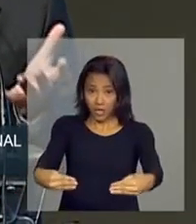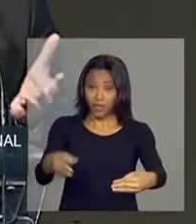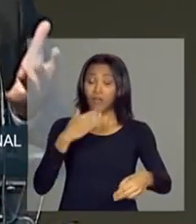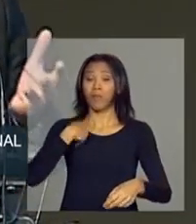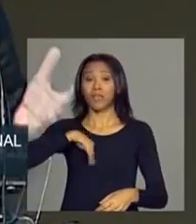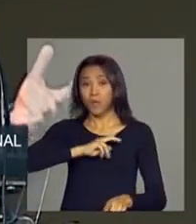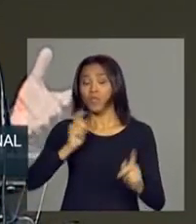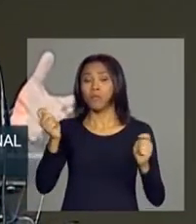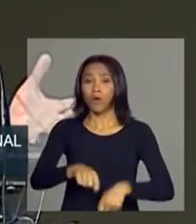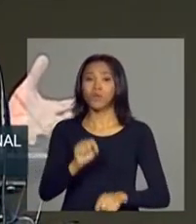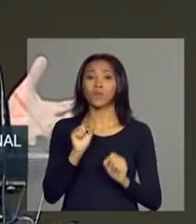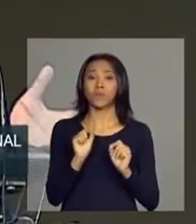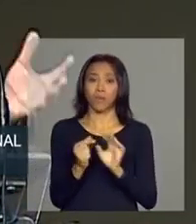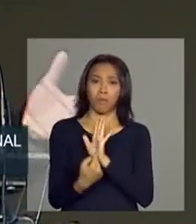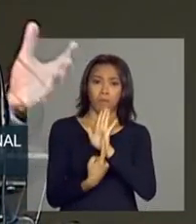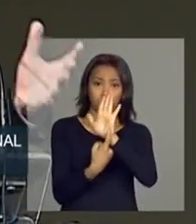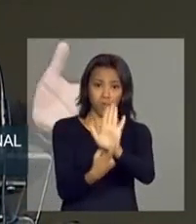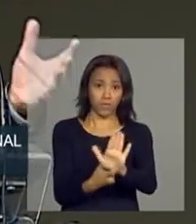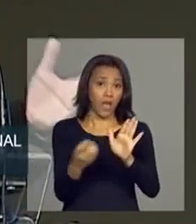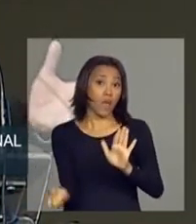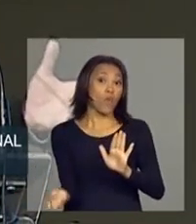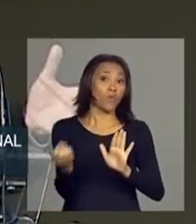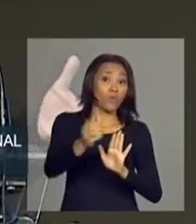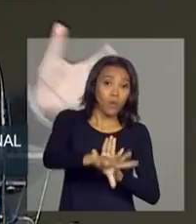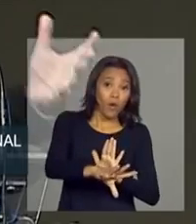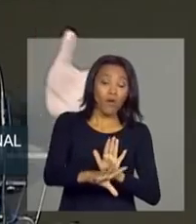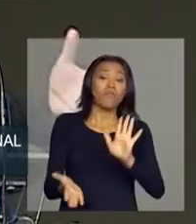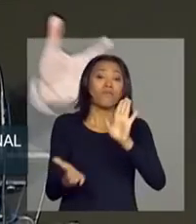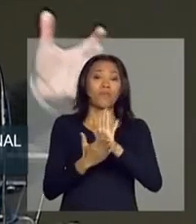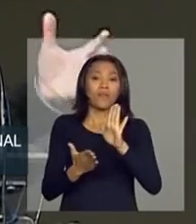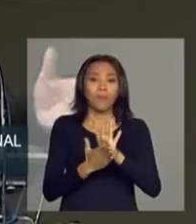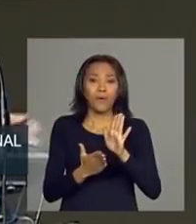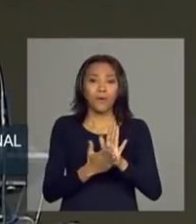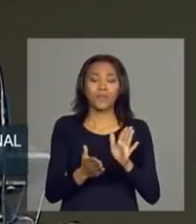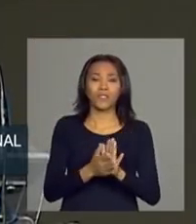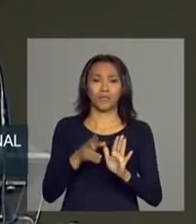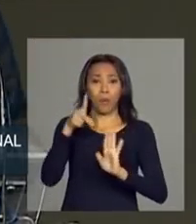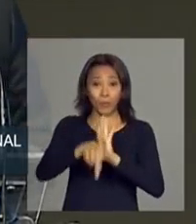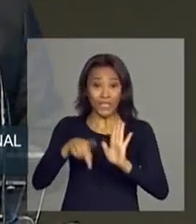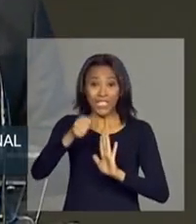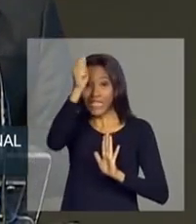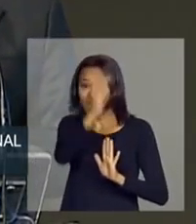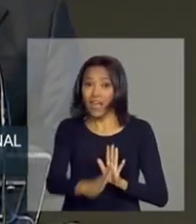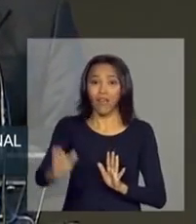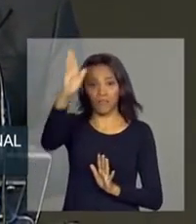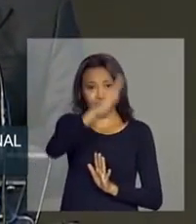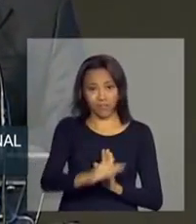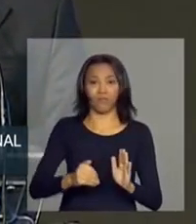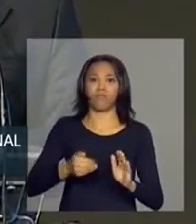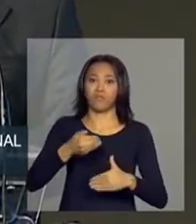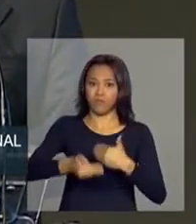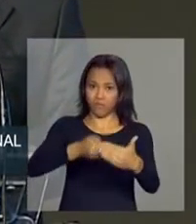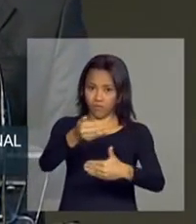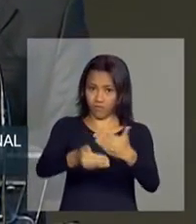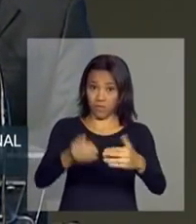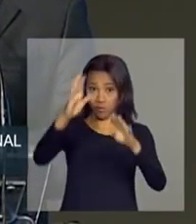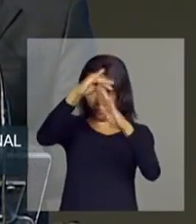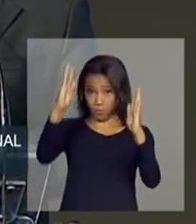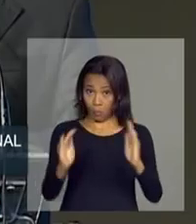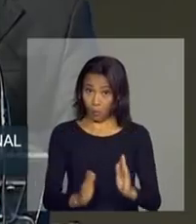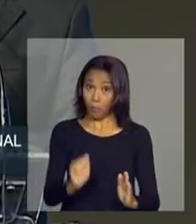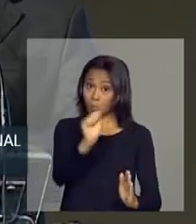ter 180 dias a partir do final dessa conferência, reunindo mais de 16